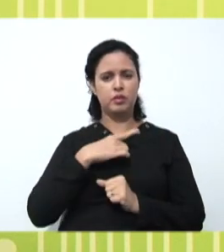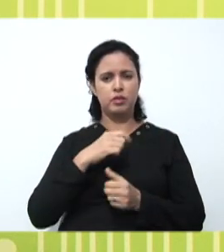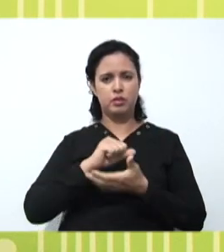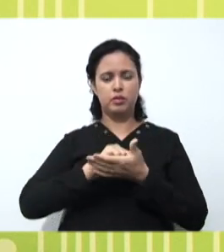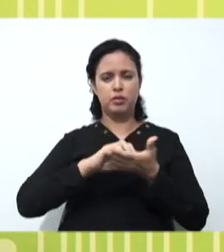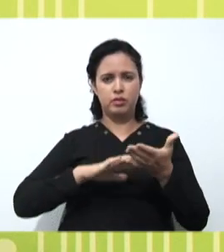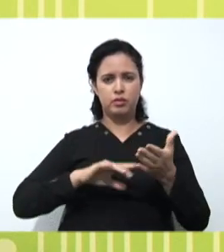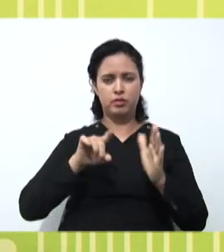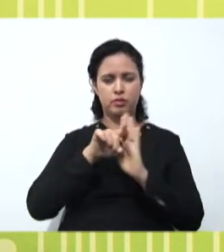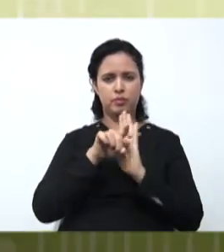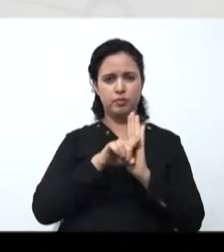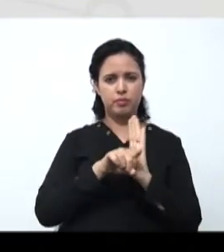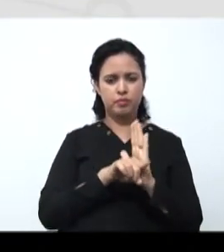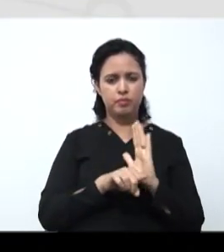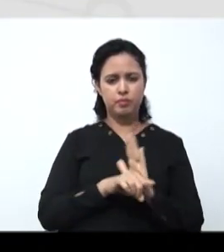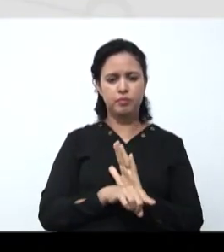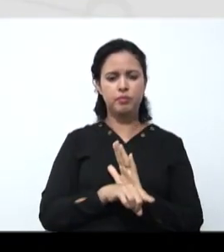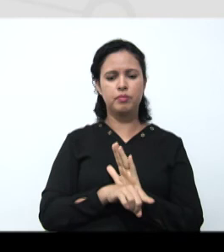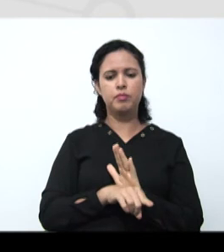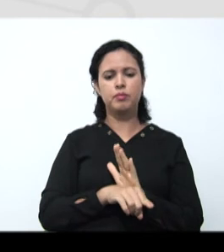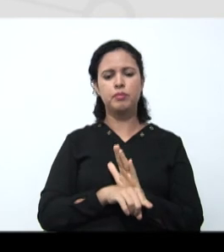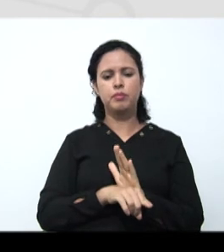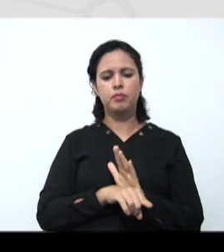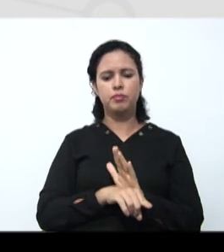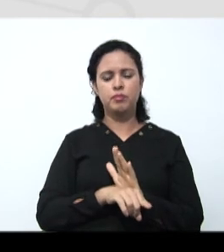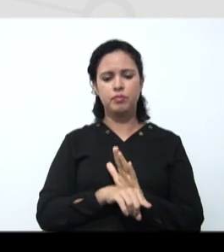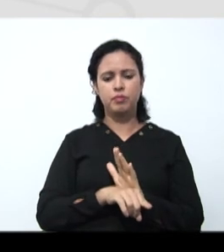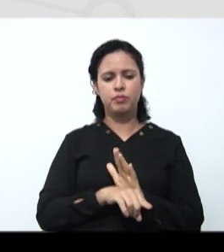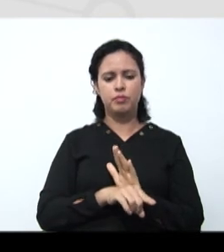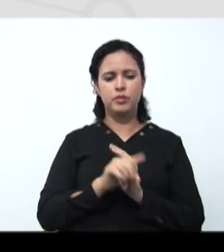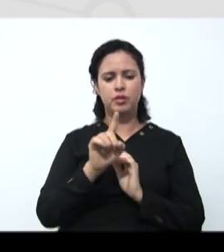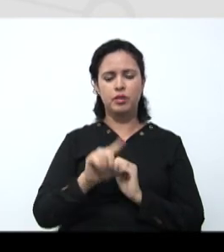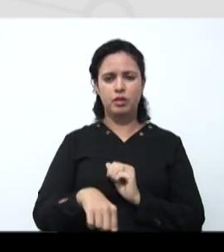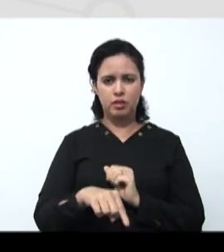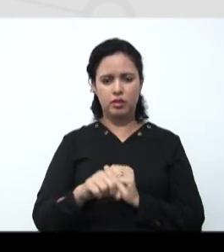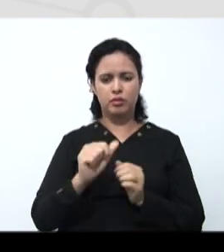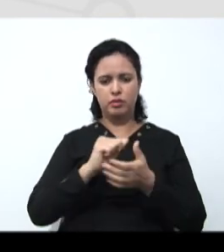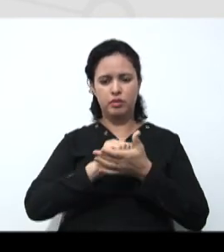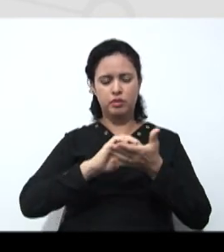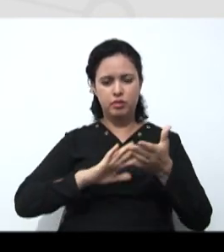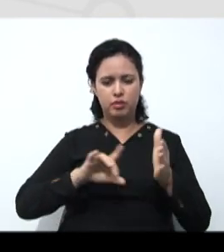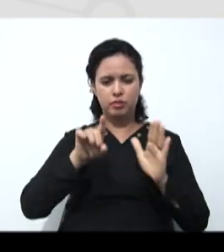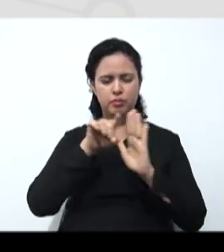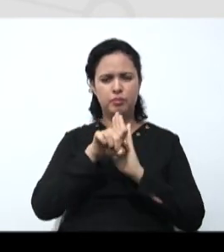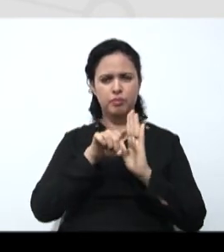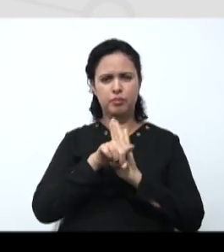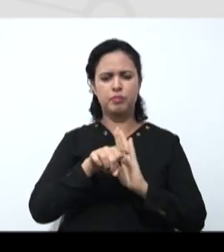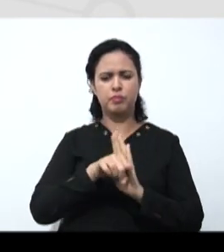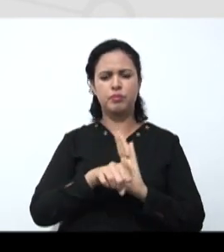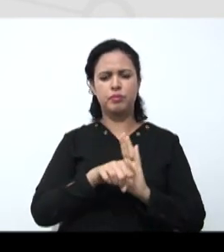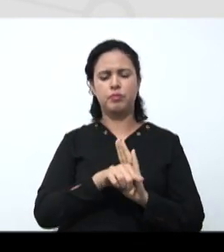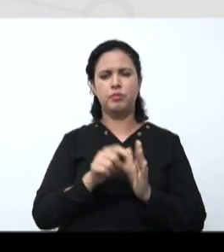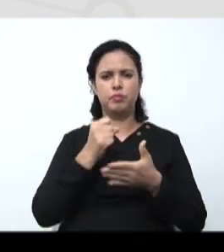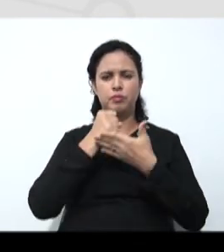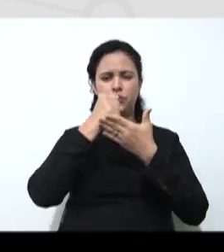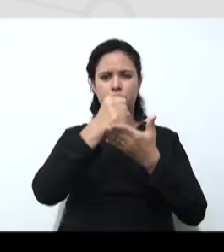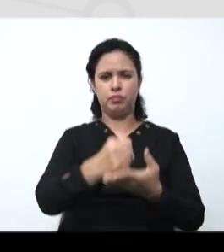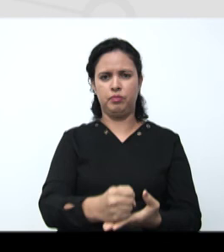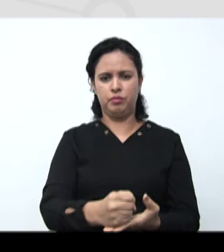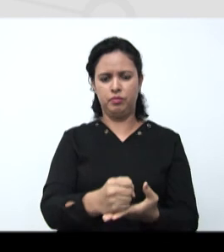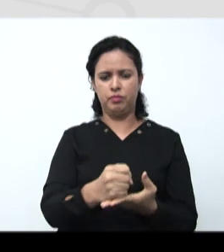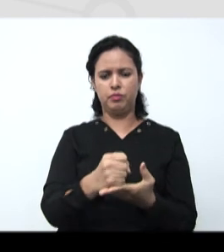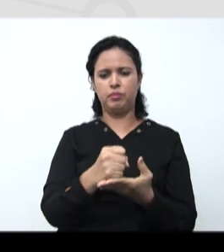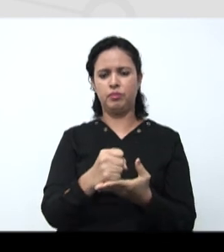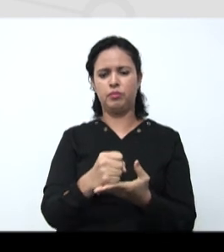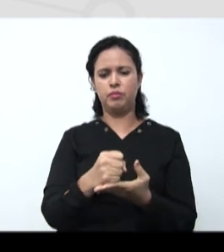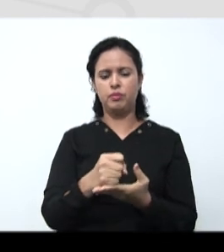vocês, que é um questionário. O questionário, ele é uma tarefa com várias perguntinhas que vai fazer aí, ou pelo menos ter o objetivo de